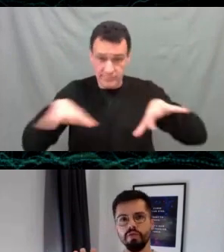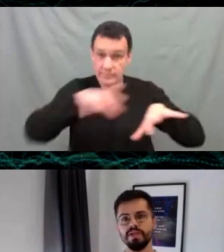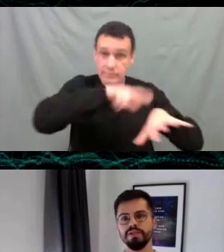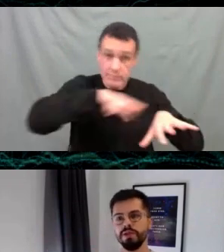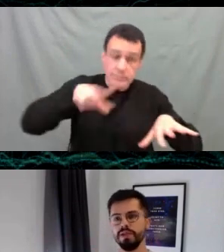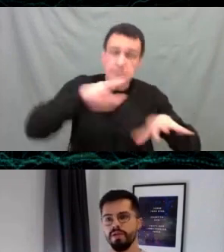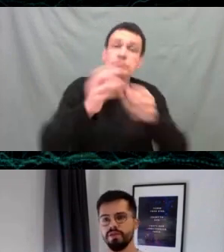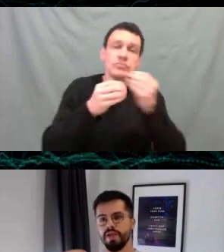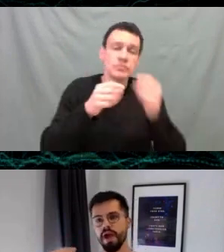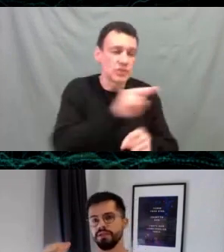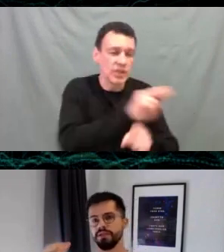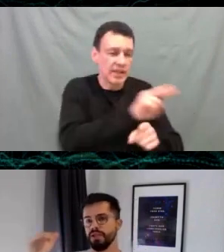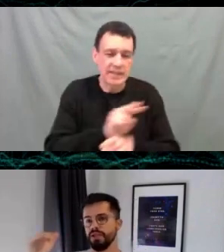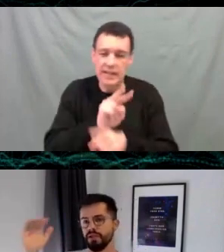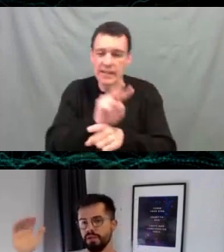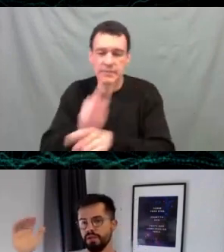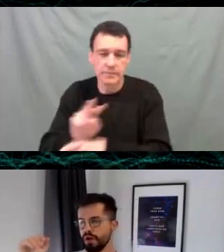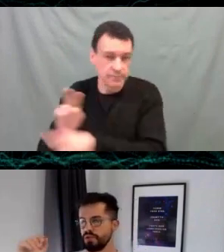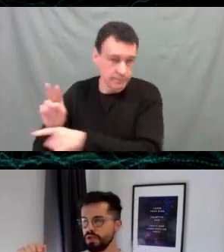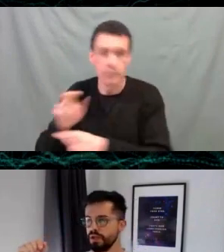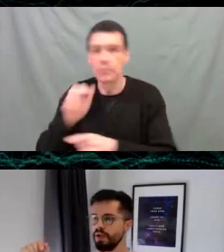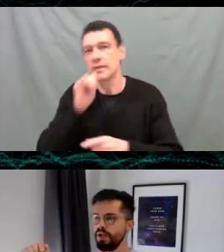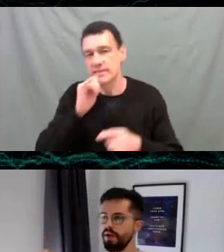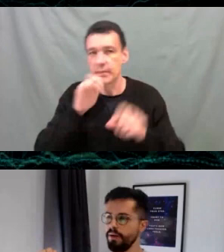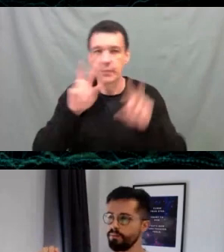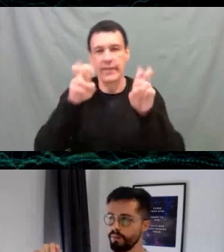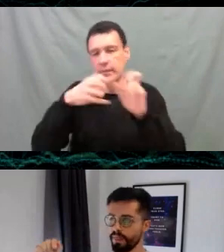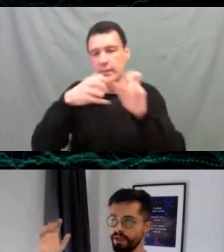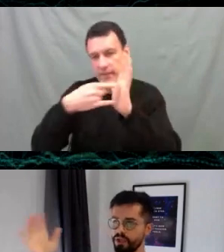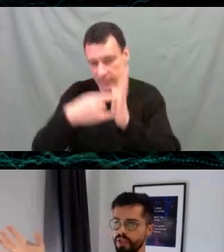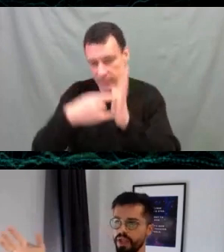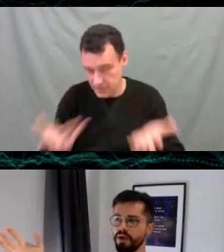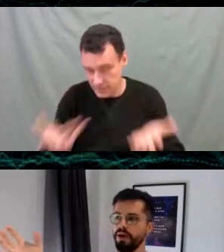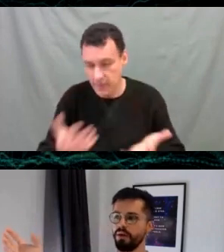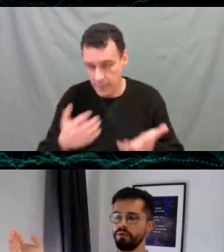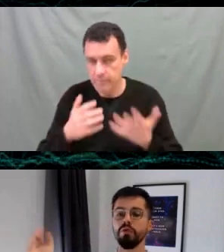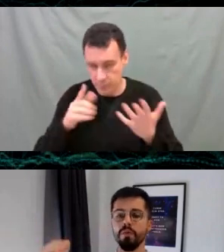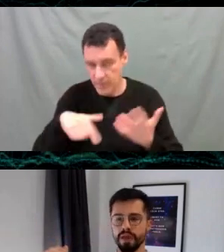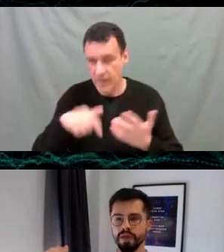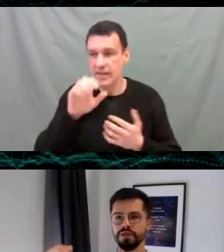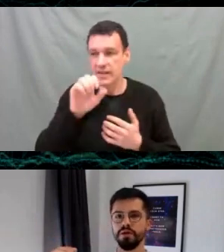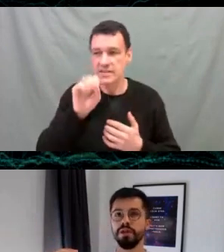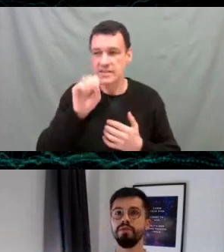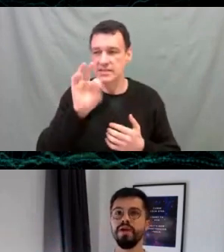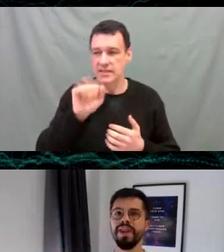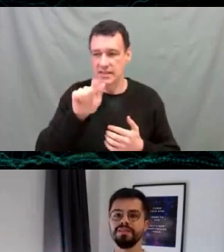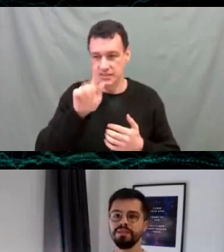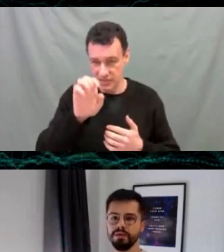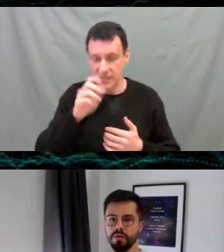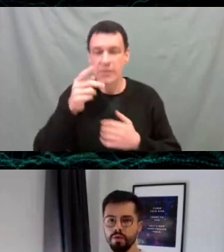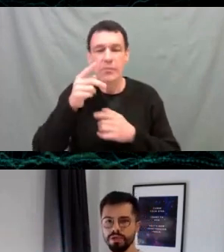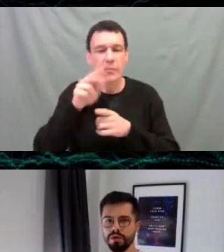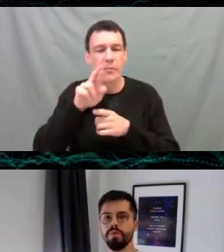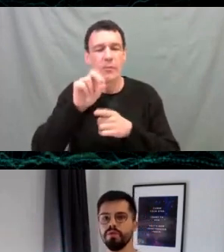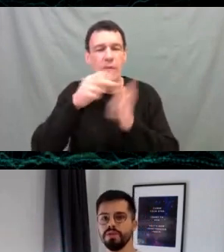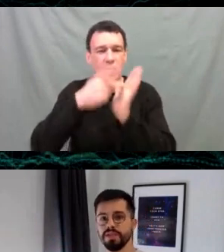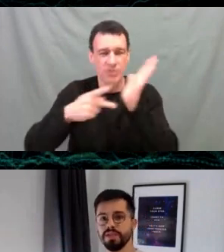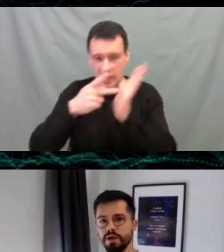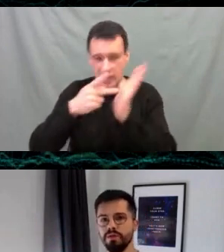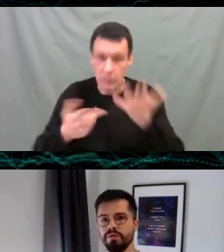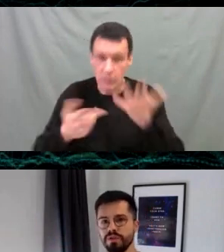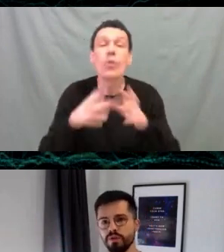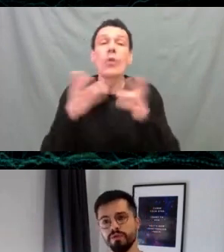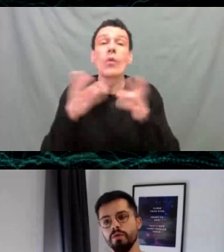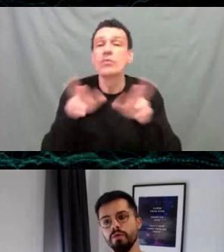gente tem como conversar sobre deve que a Stage Episódio a gente tem normalmente a diferença hoje